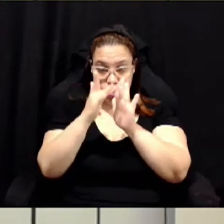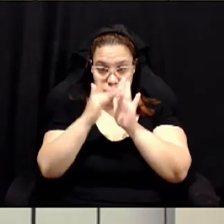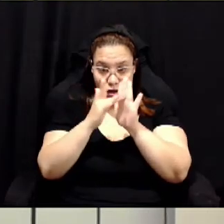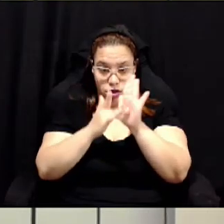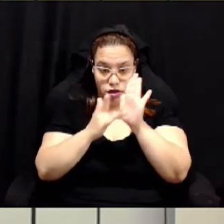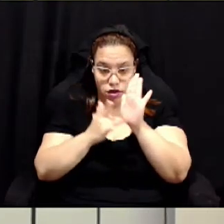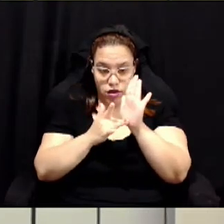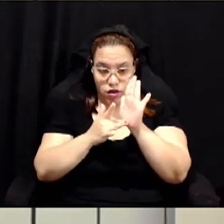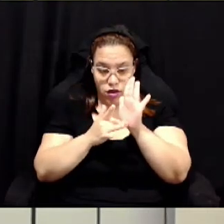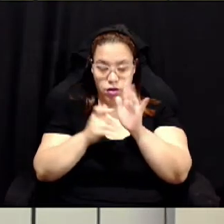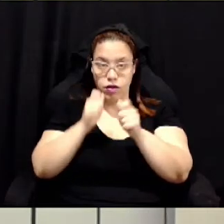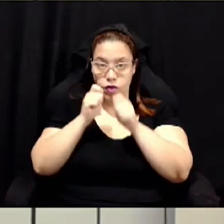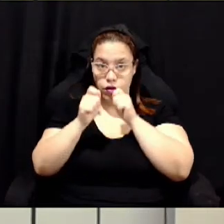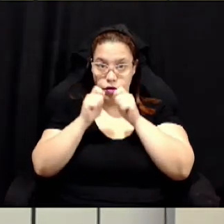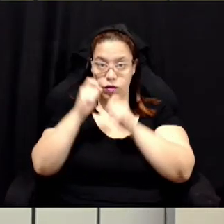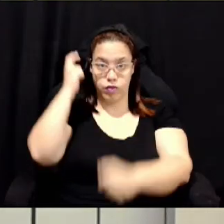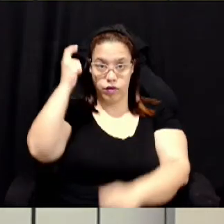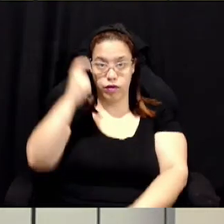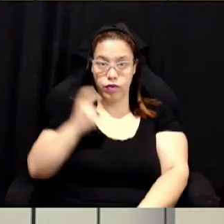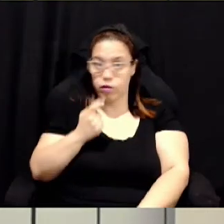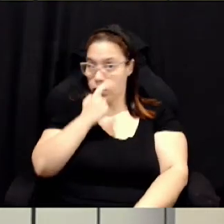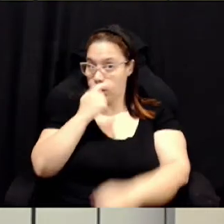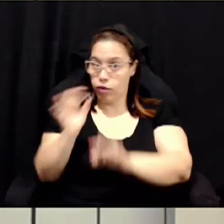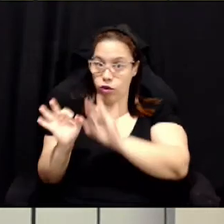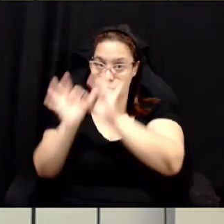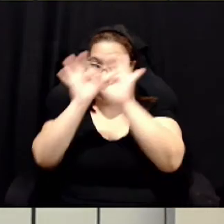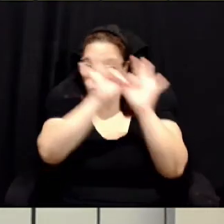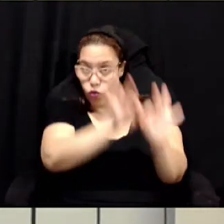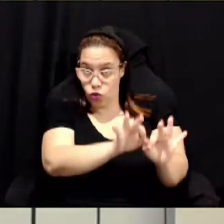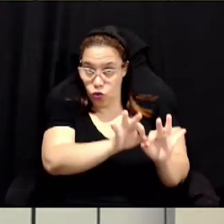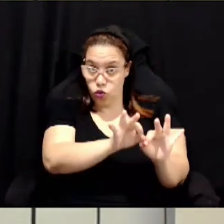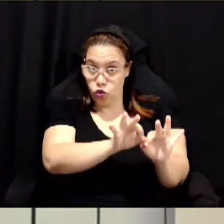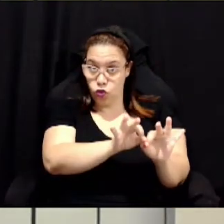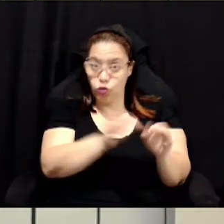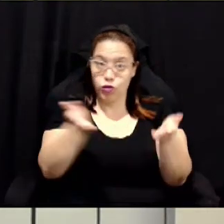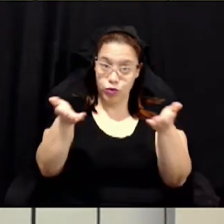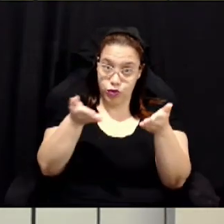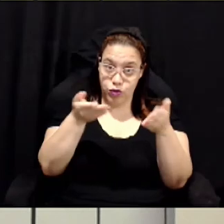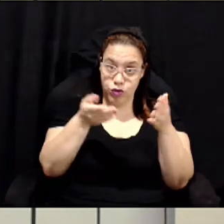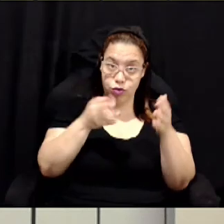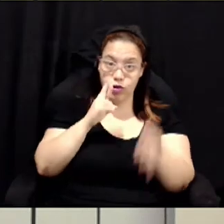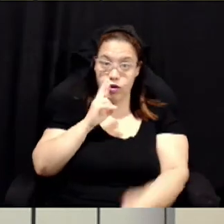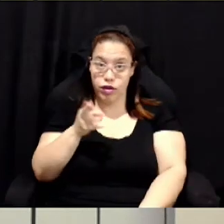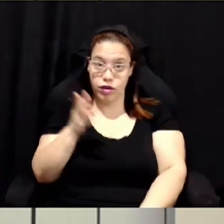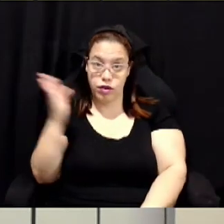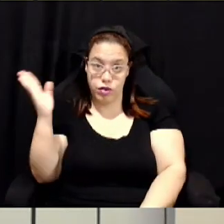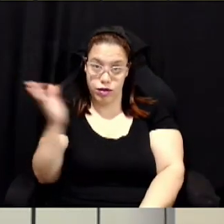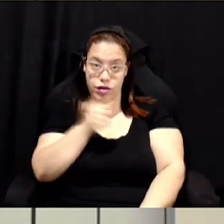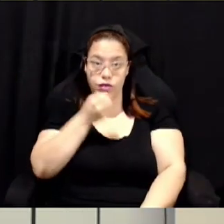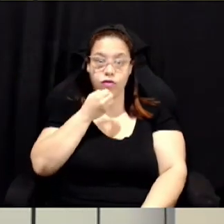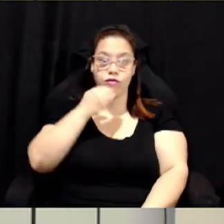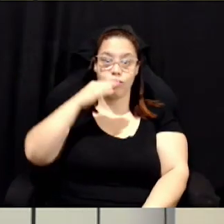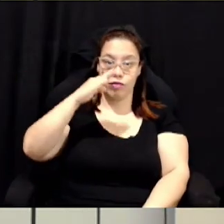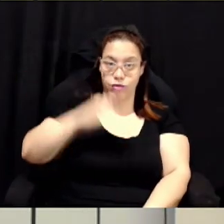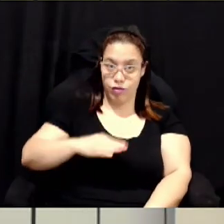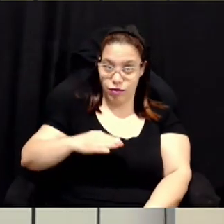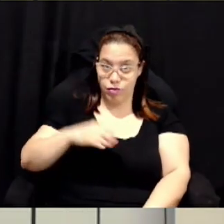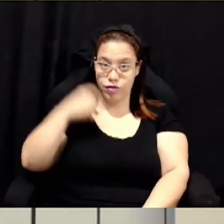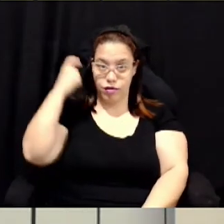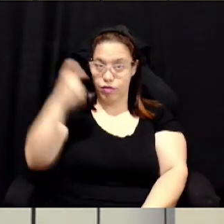repórter Mina Abreu acompanhou tudo e traz agora o resultado para a gente. Então seja bem-vinda e boa tarde,